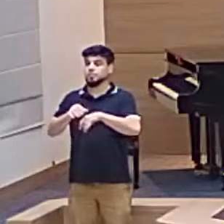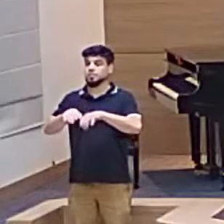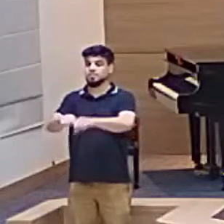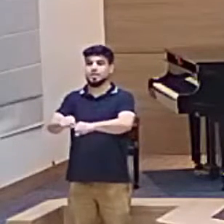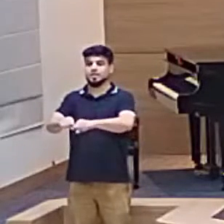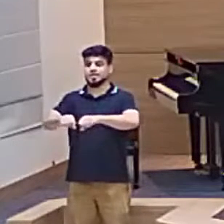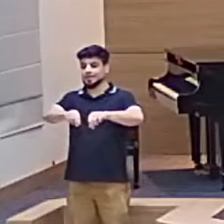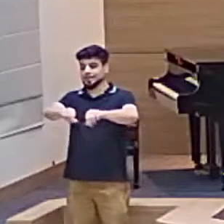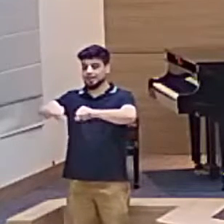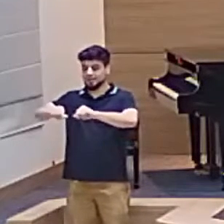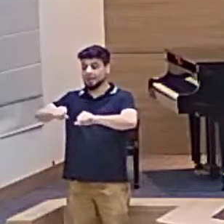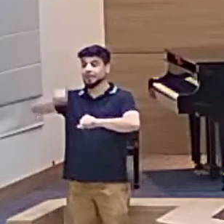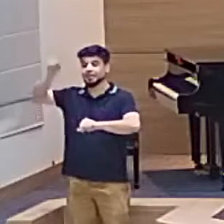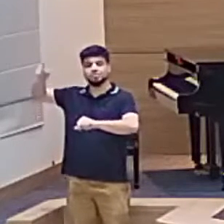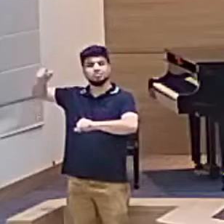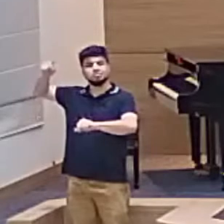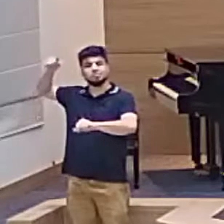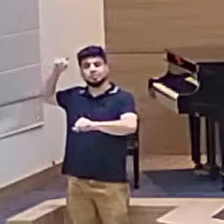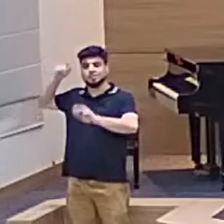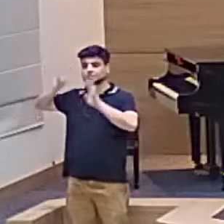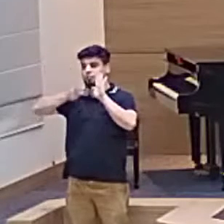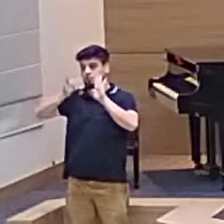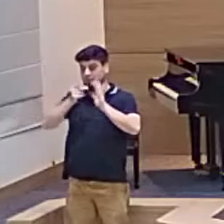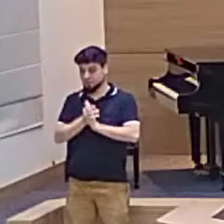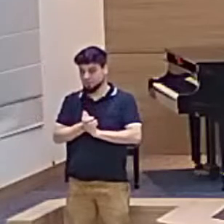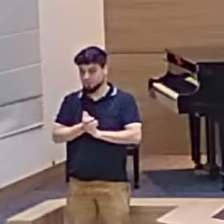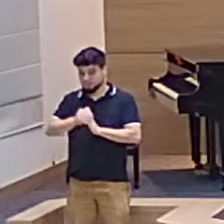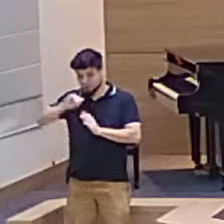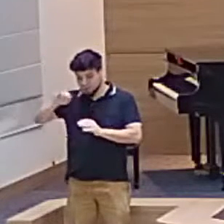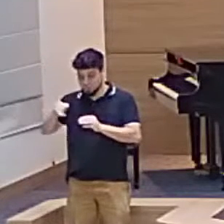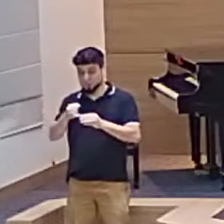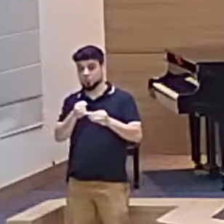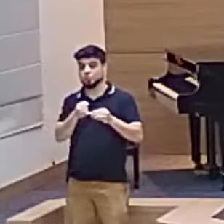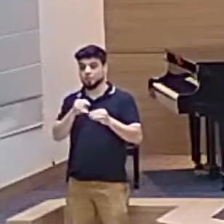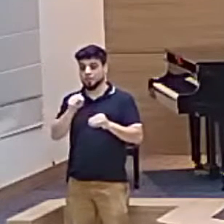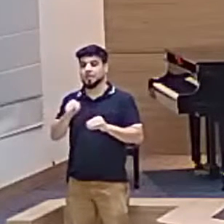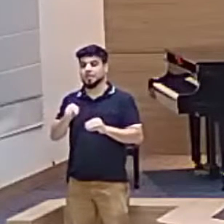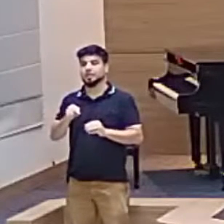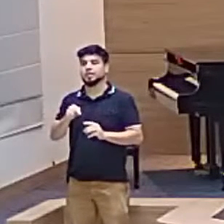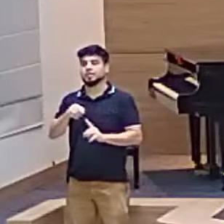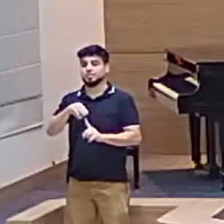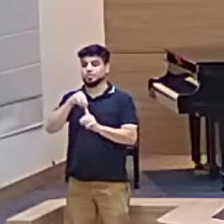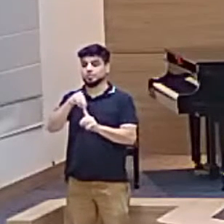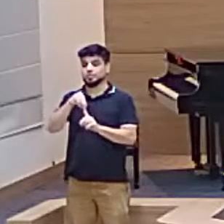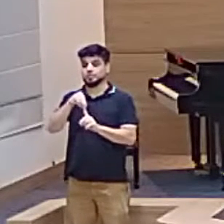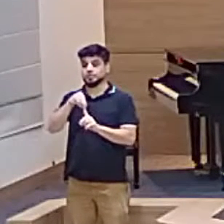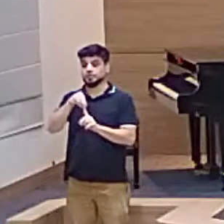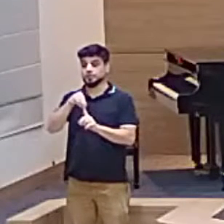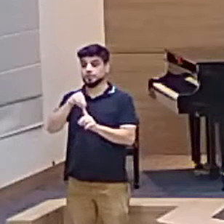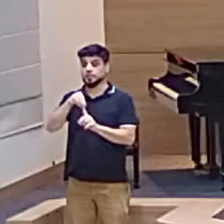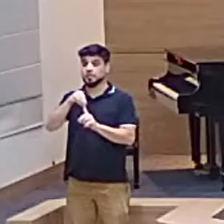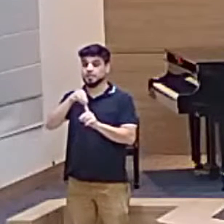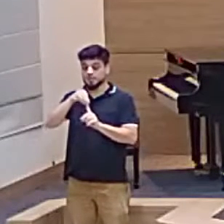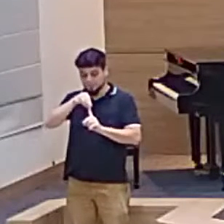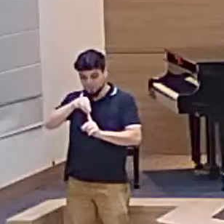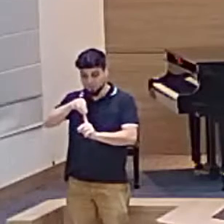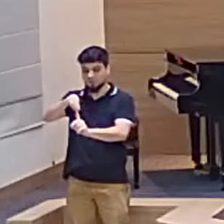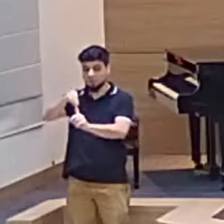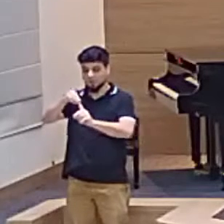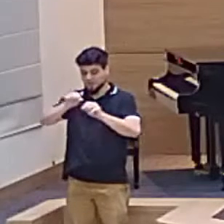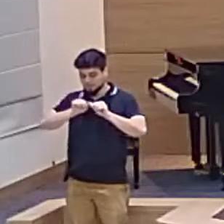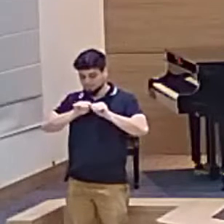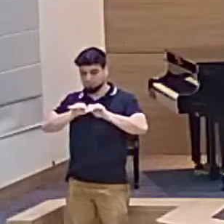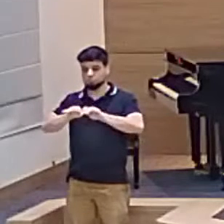da herança do Senhor Josué faz isso Josué conduz o povo de Israel a entrada